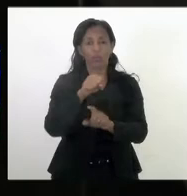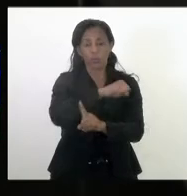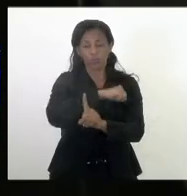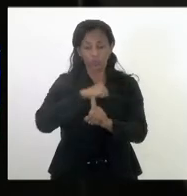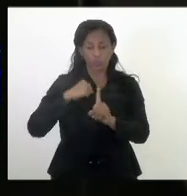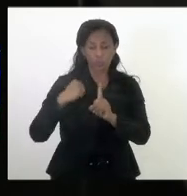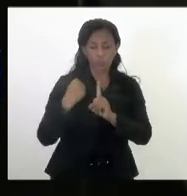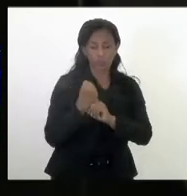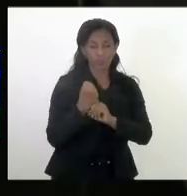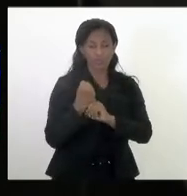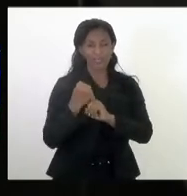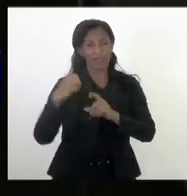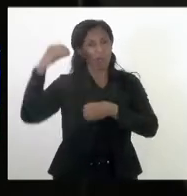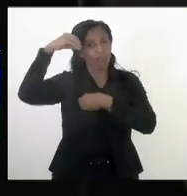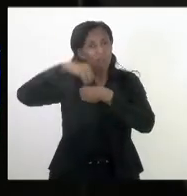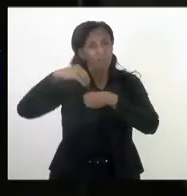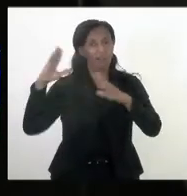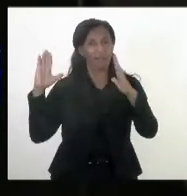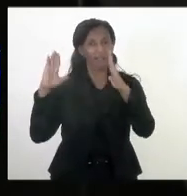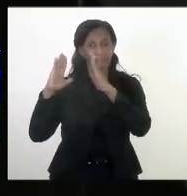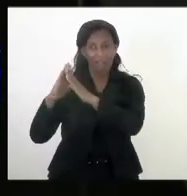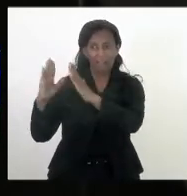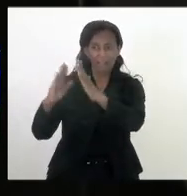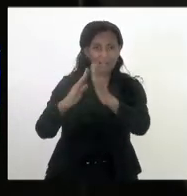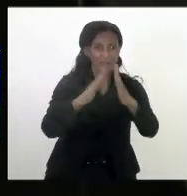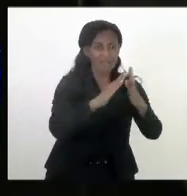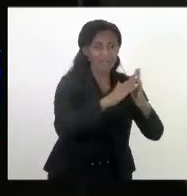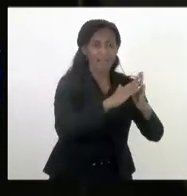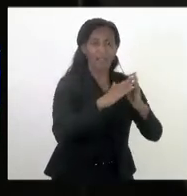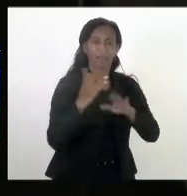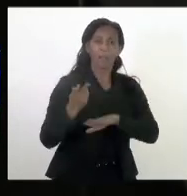social, nas suas casas, buscando aí